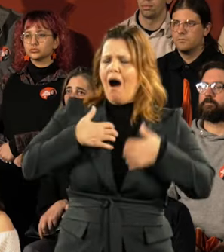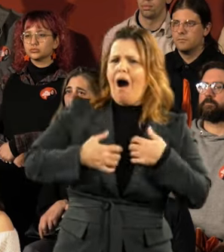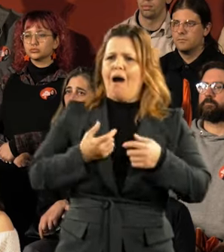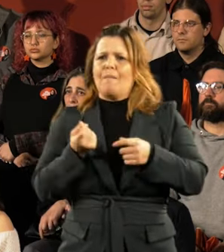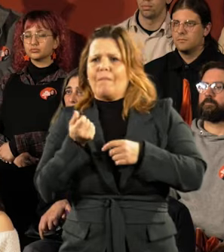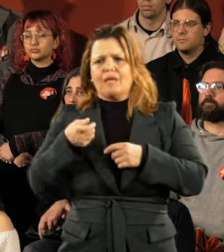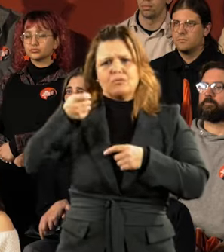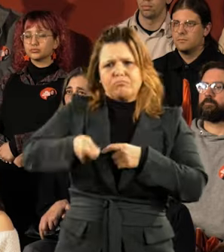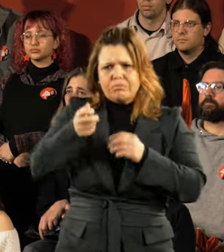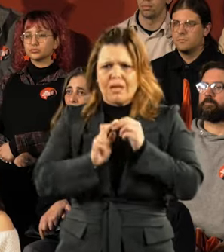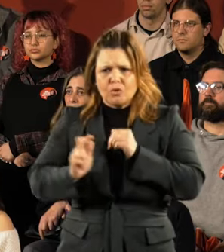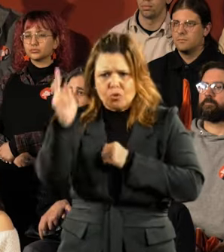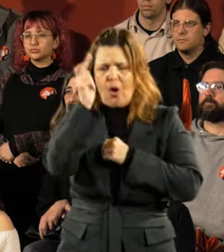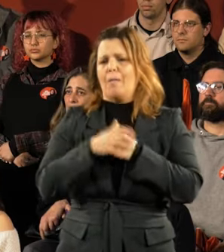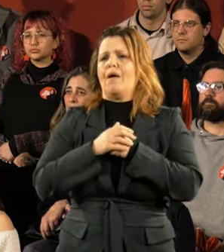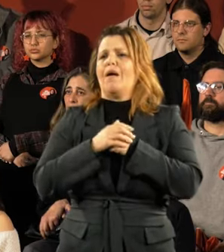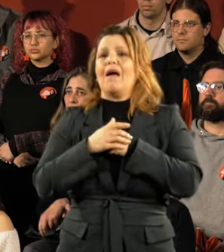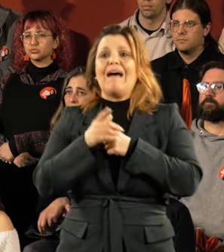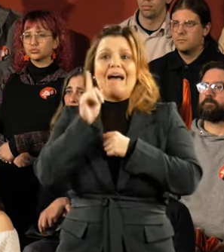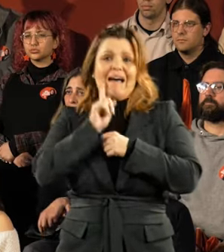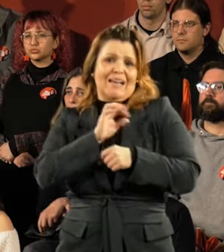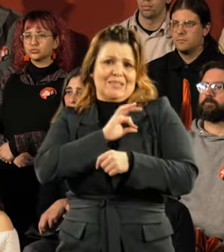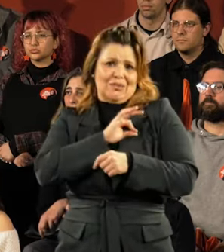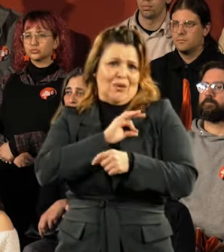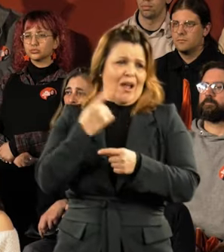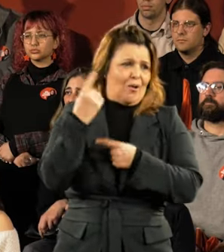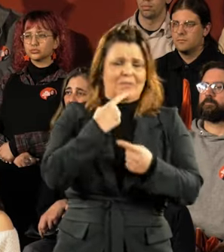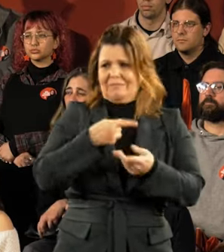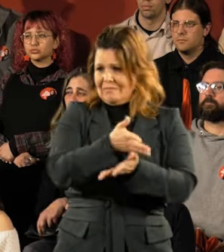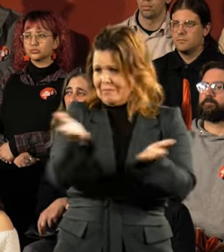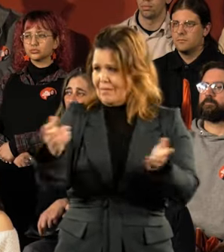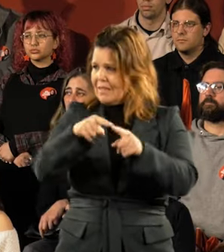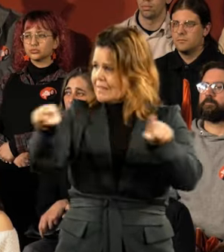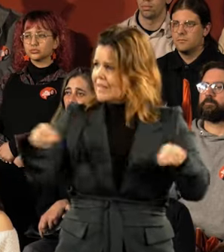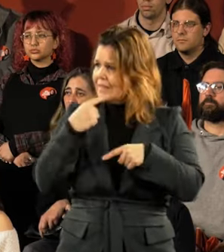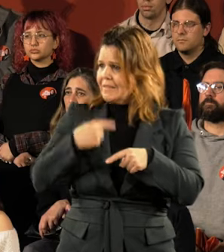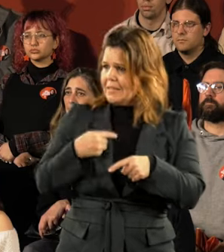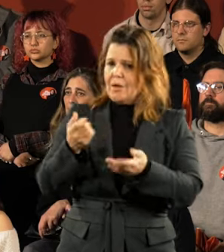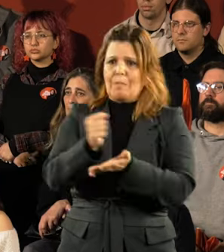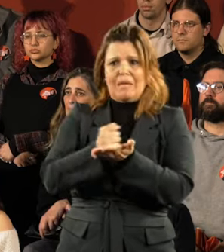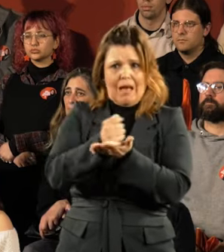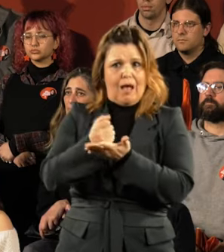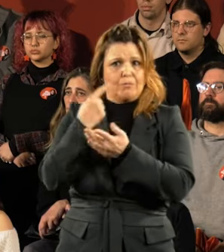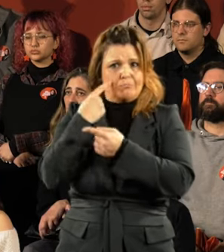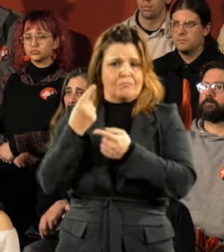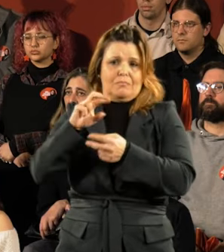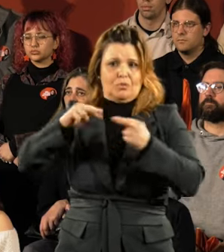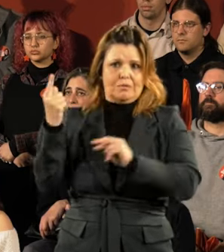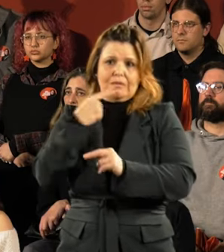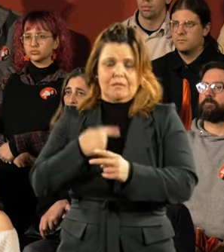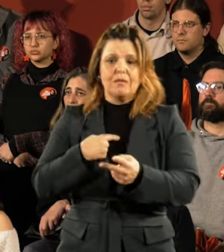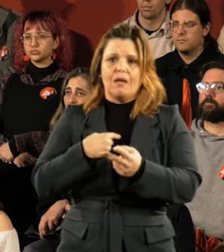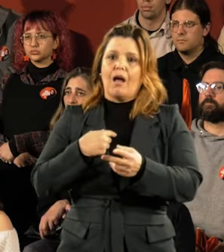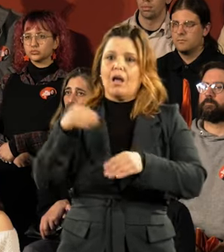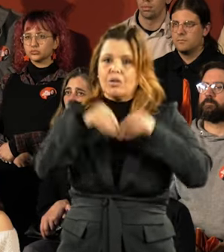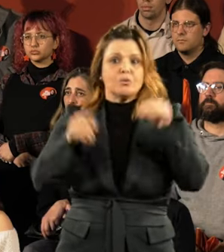sobe é ouvir a senhora que nos dizia há pouco algumas das pessoas que aqui estão nesta sala no mercado municipal que as eleições são